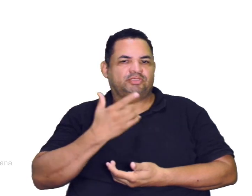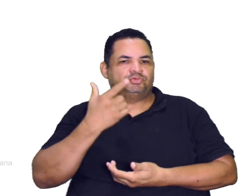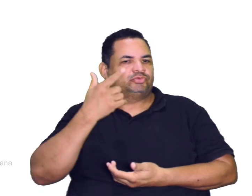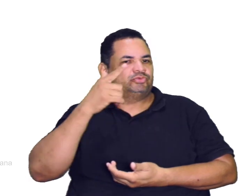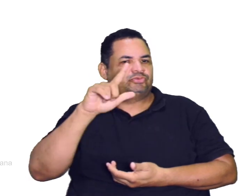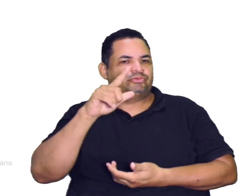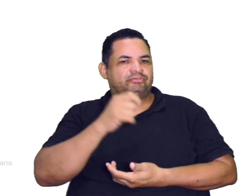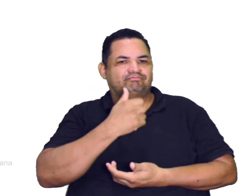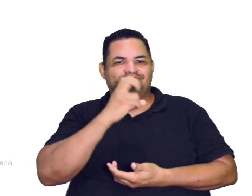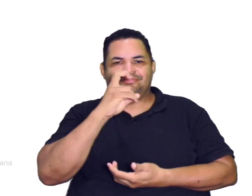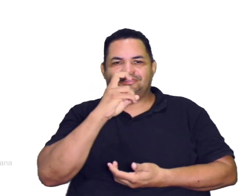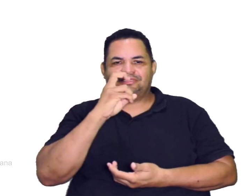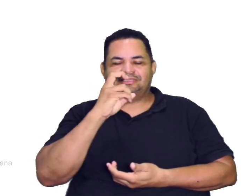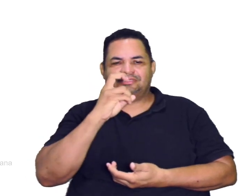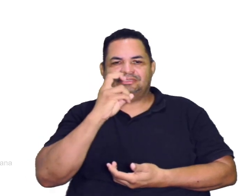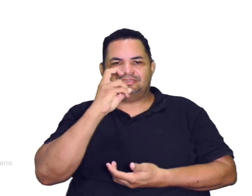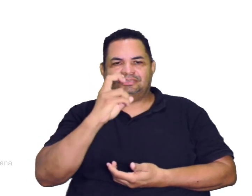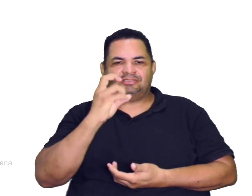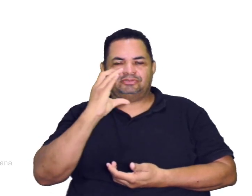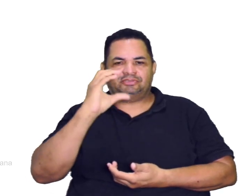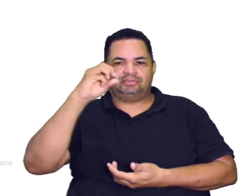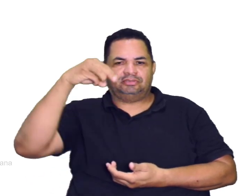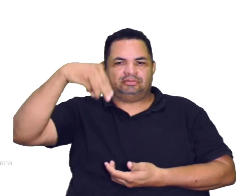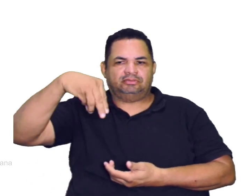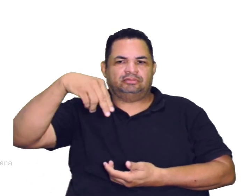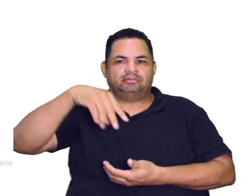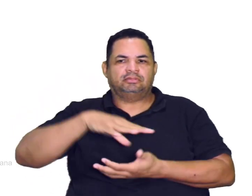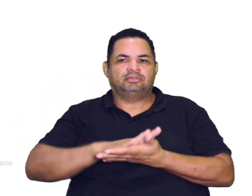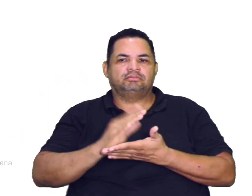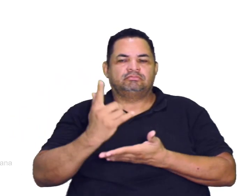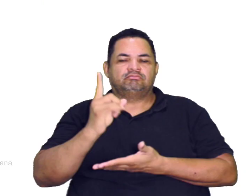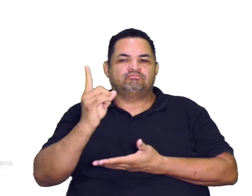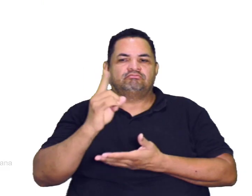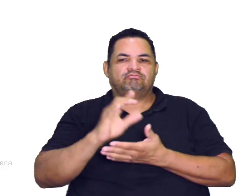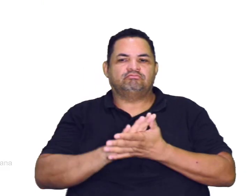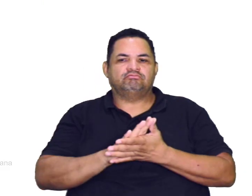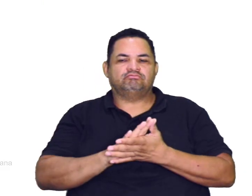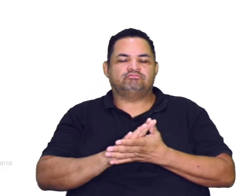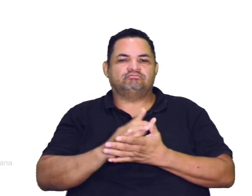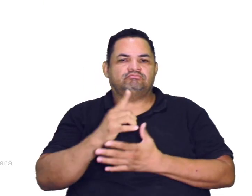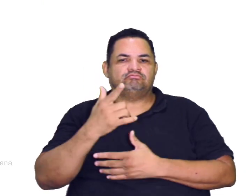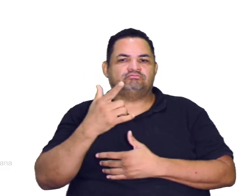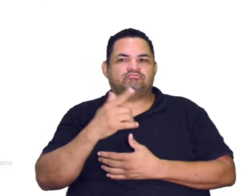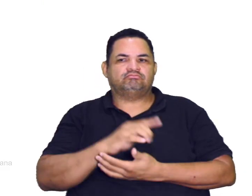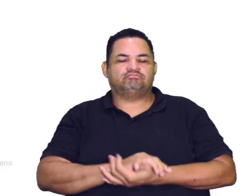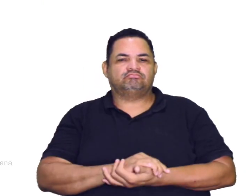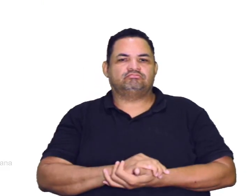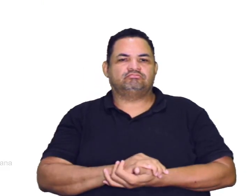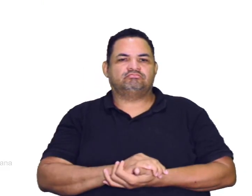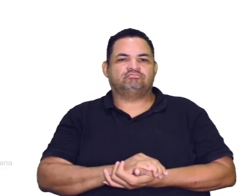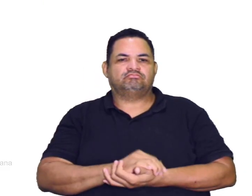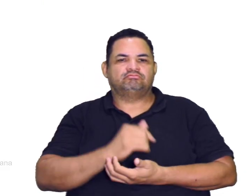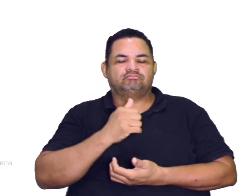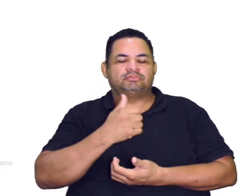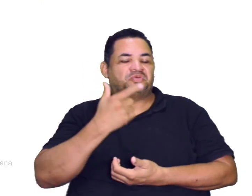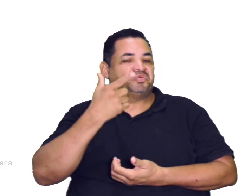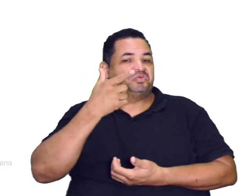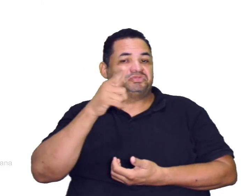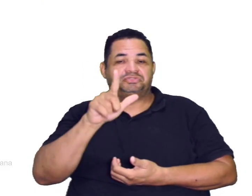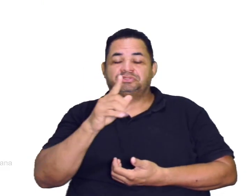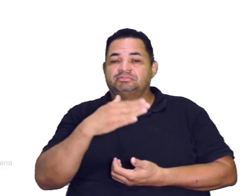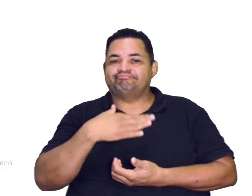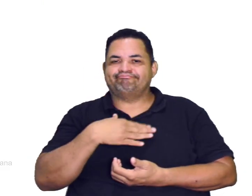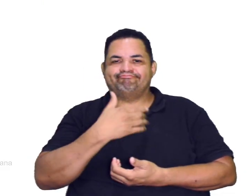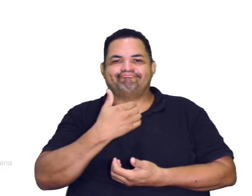5 centímetros de salto. Se eu pegar um salto maior do que 5 centímetros, a Profires não fica 20, 30